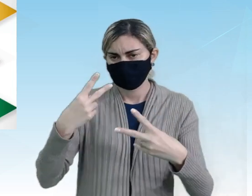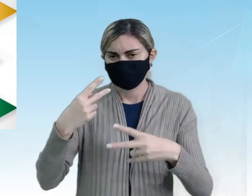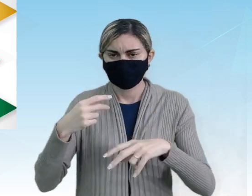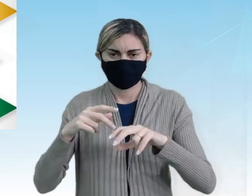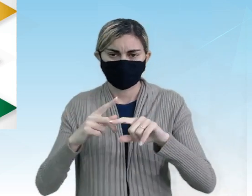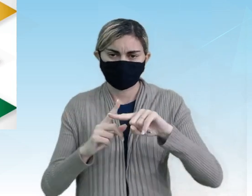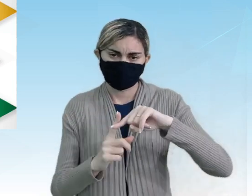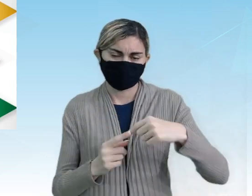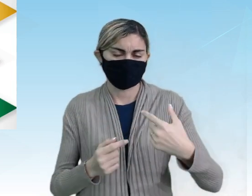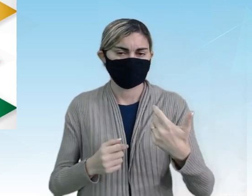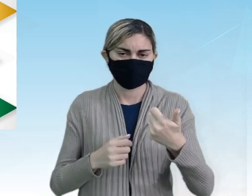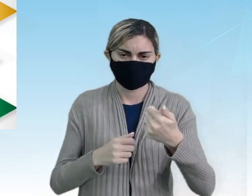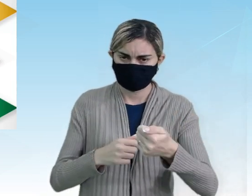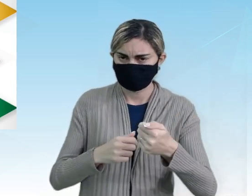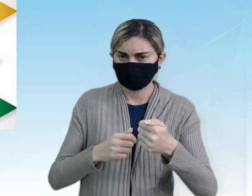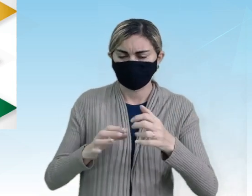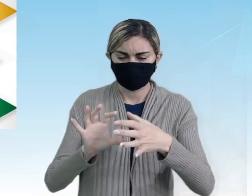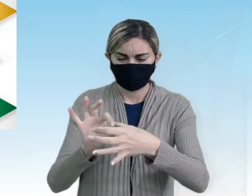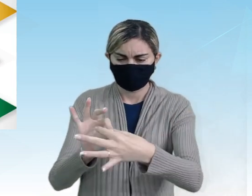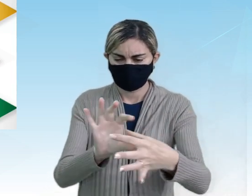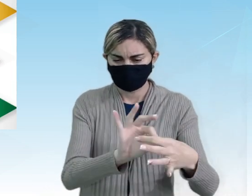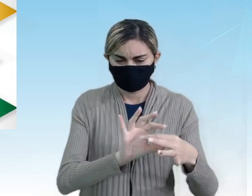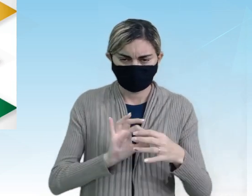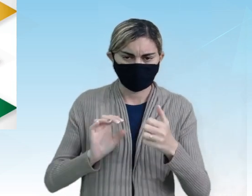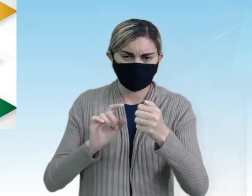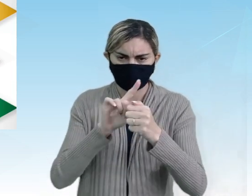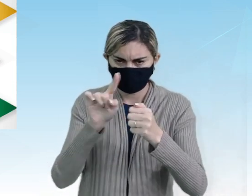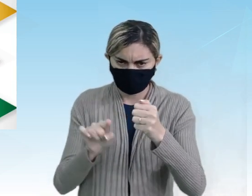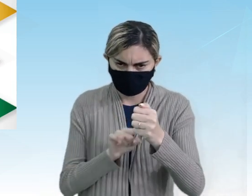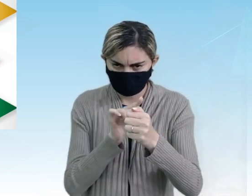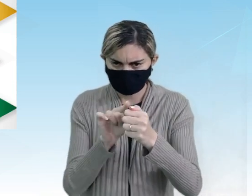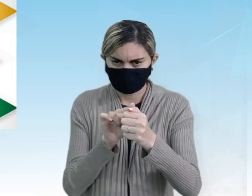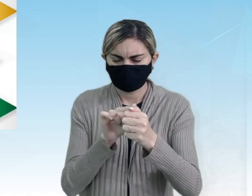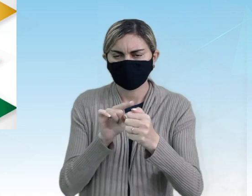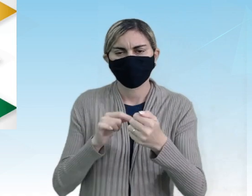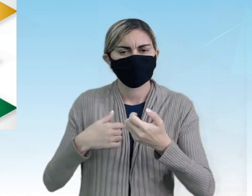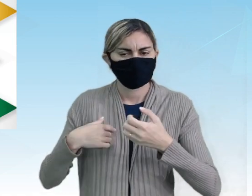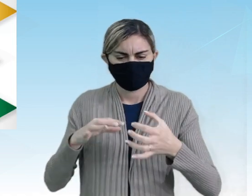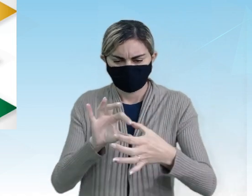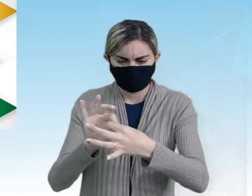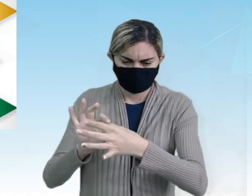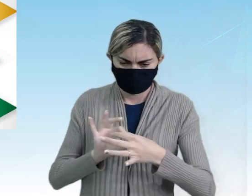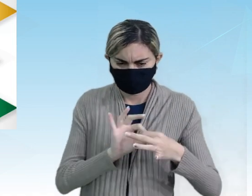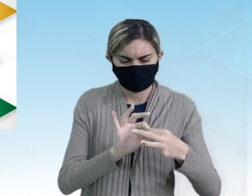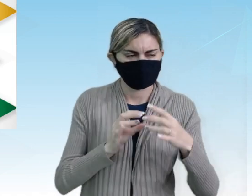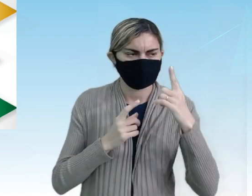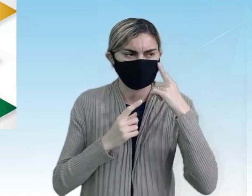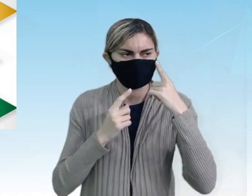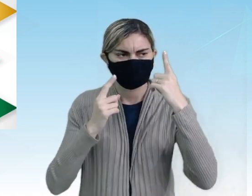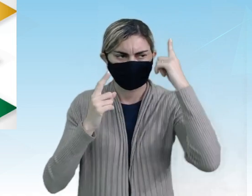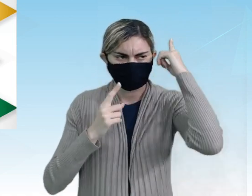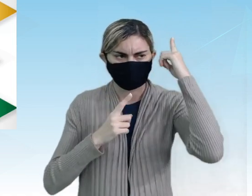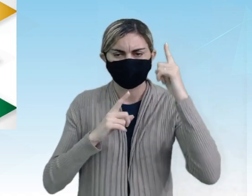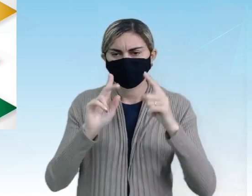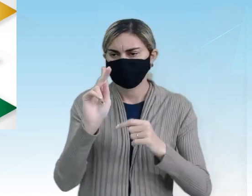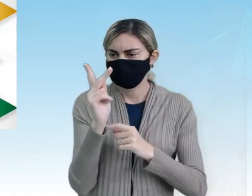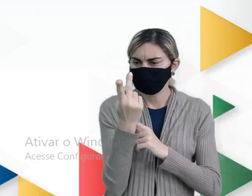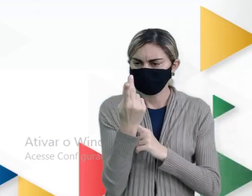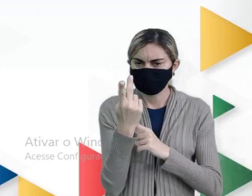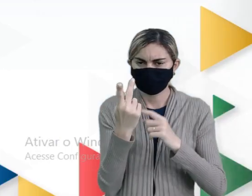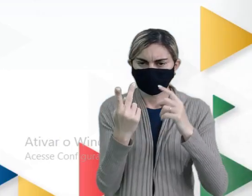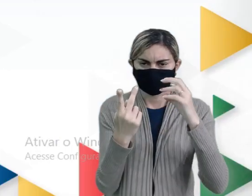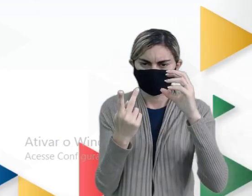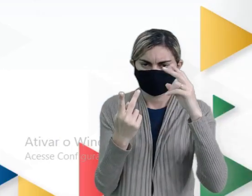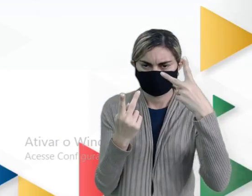que vão estar ali interligados entre si. No exemplo aí, a gente pode ver o caso aí do